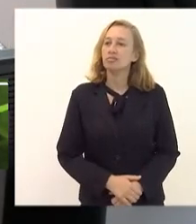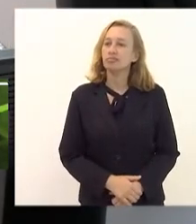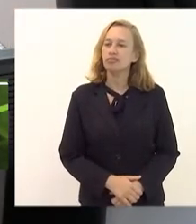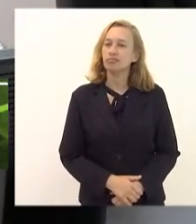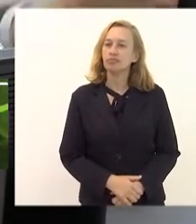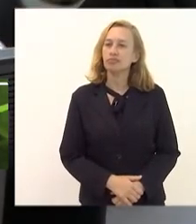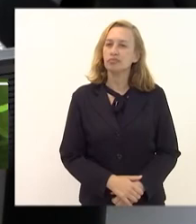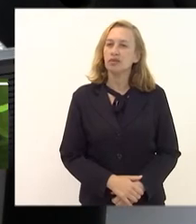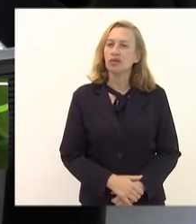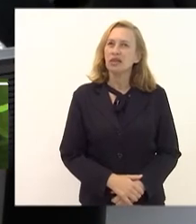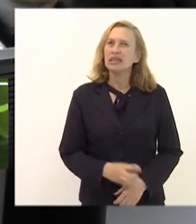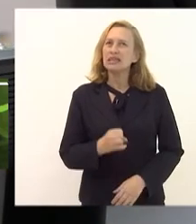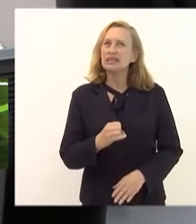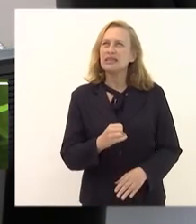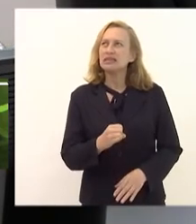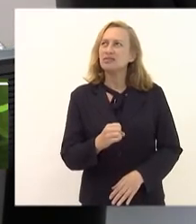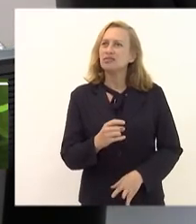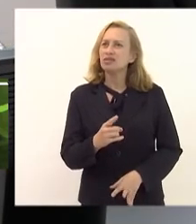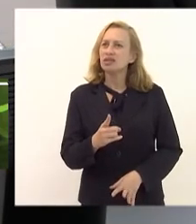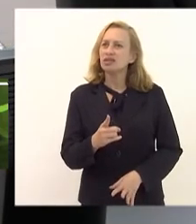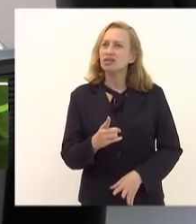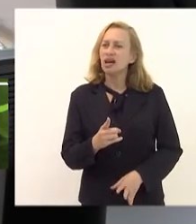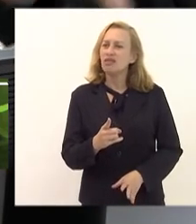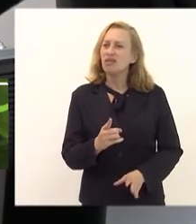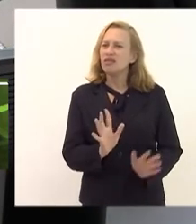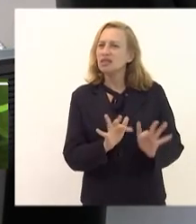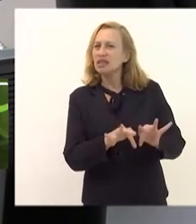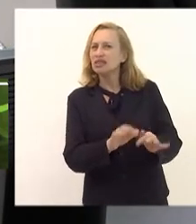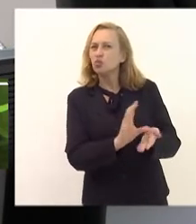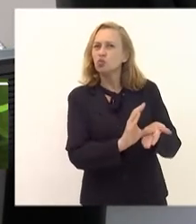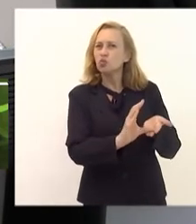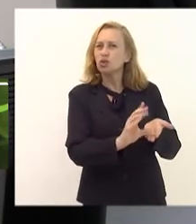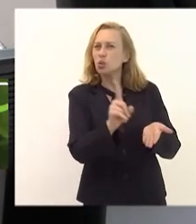Disse que estava fechando aí um recurso,